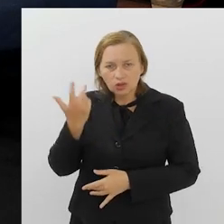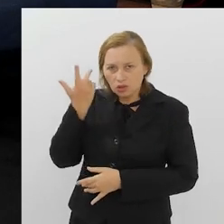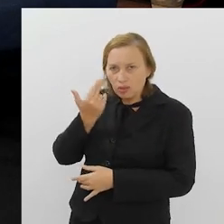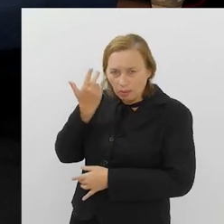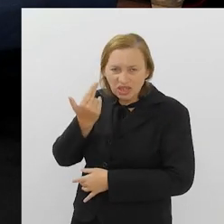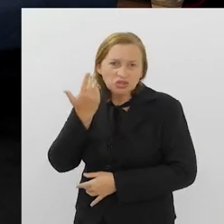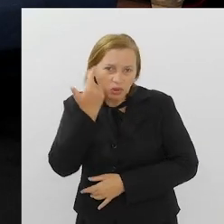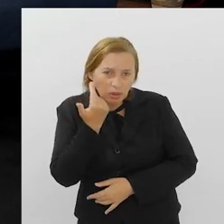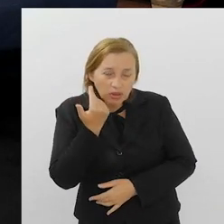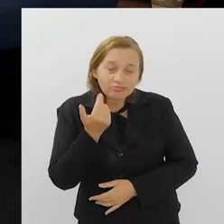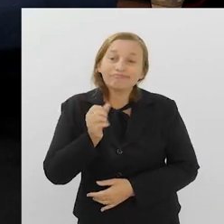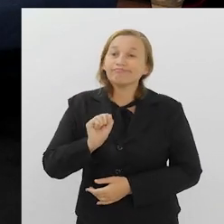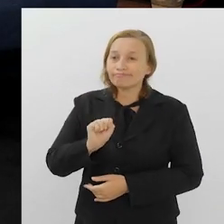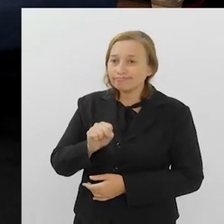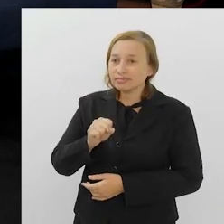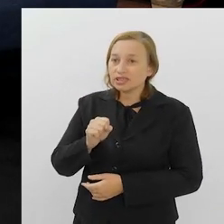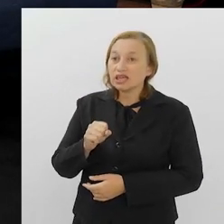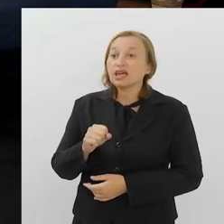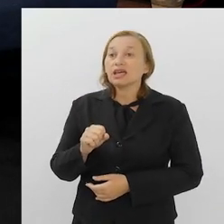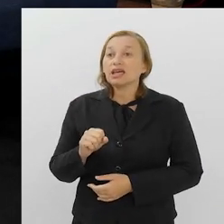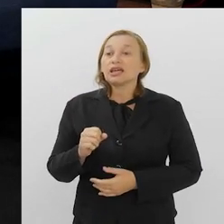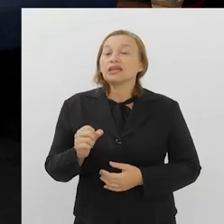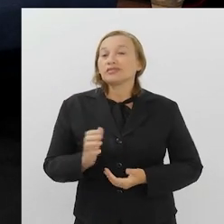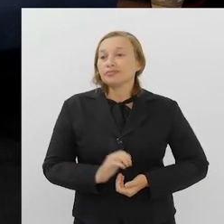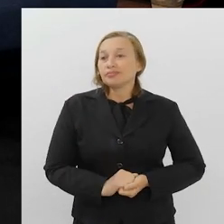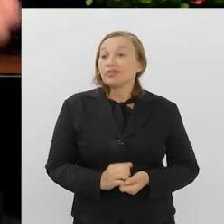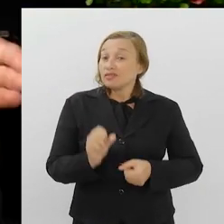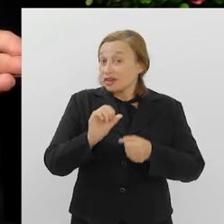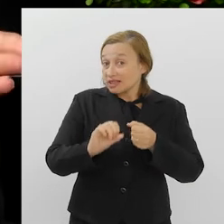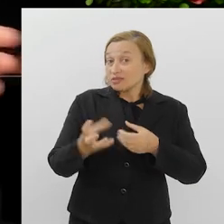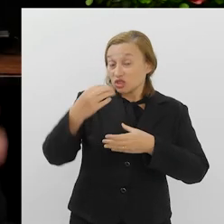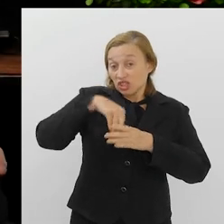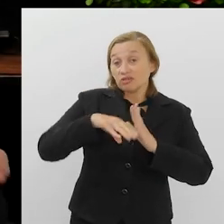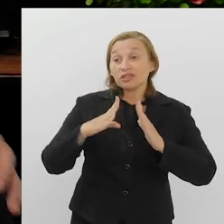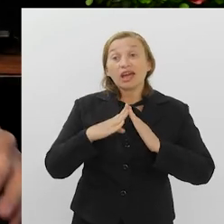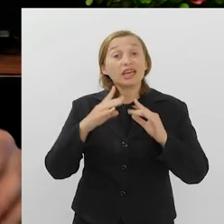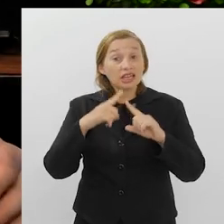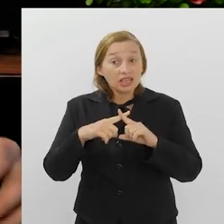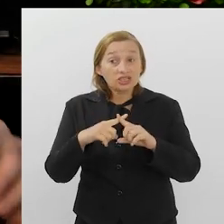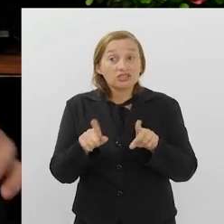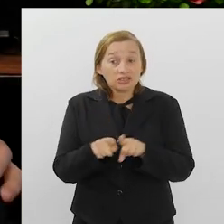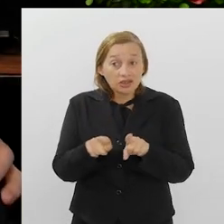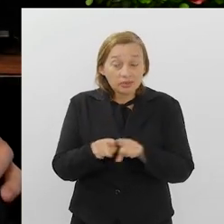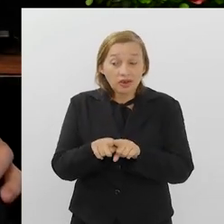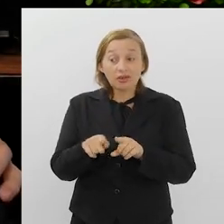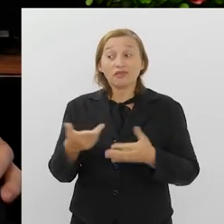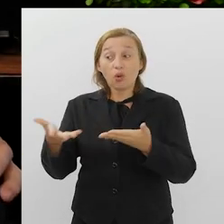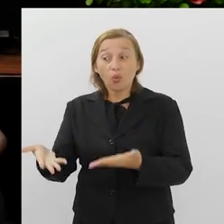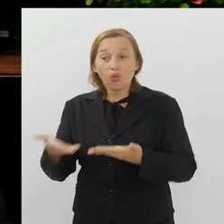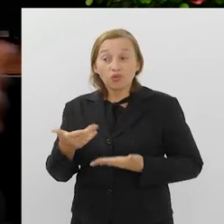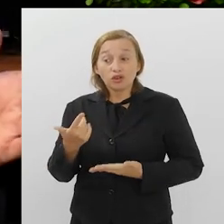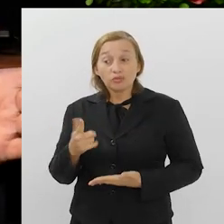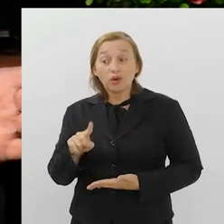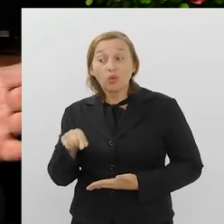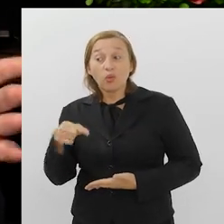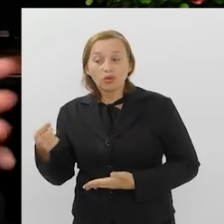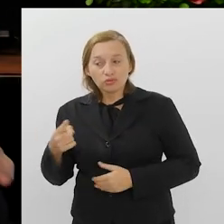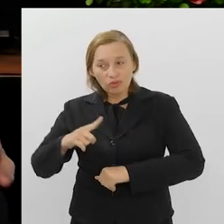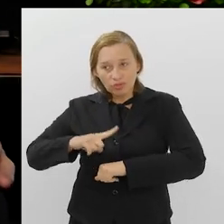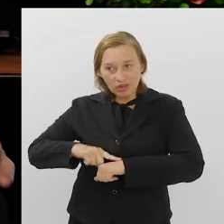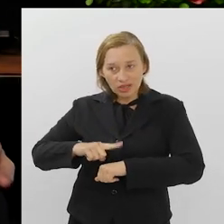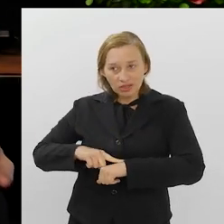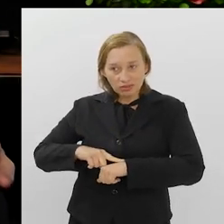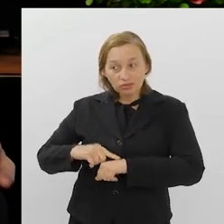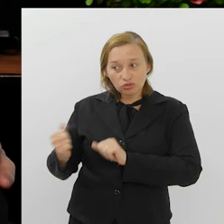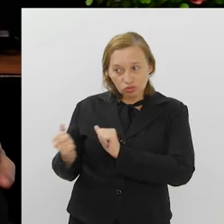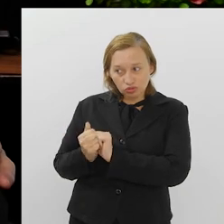sim existe a vida social normalmente fazemos até nas igrejas E aí já vai ficar o convite paraa próxima que nós